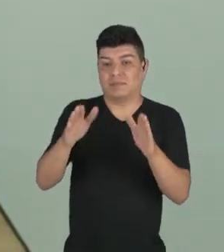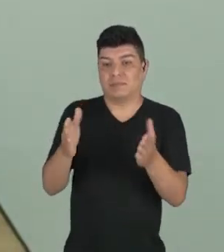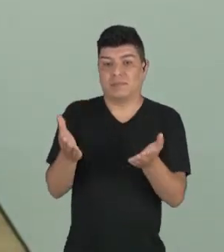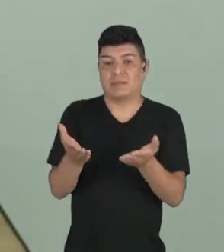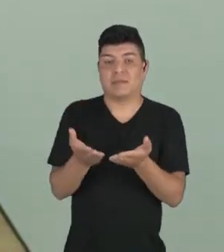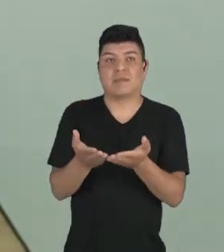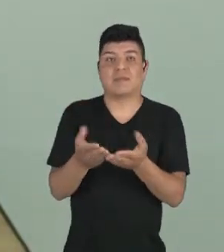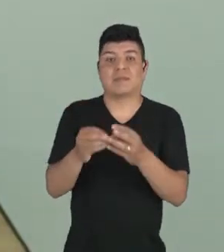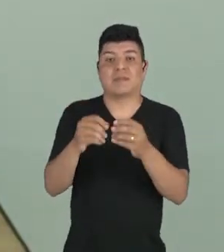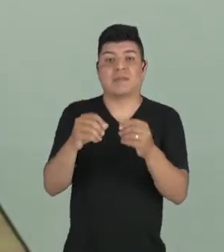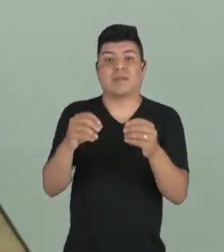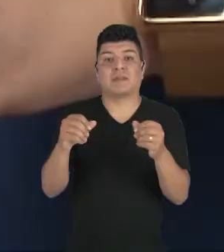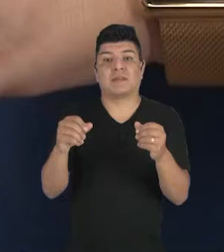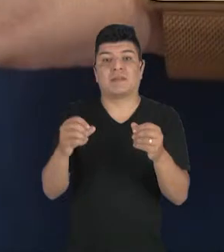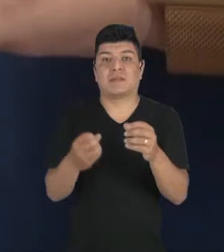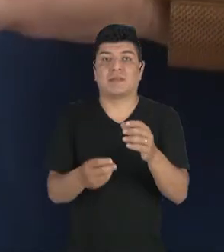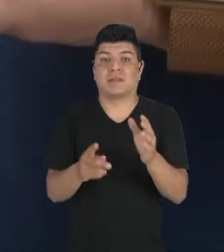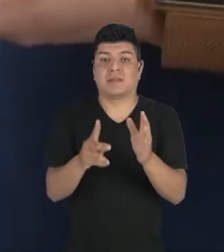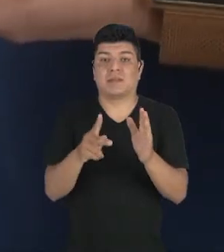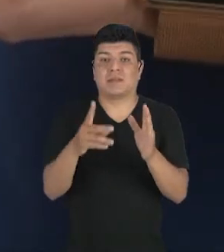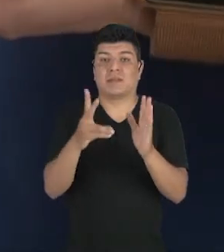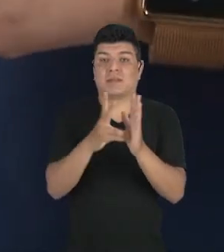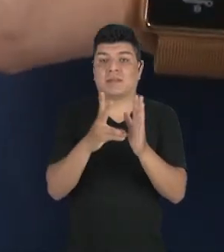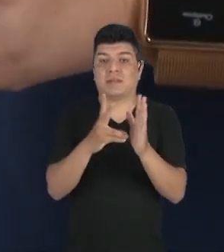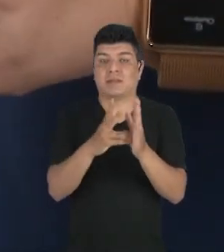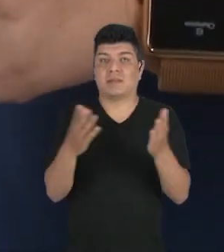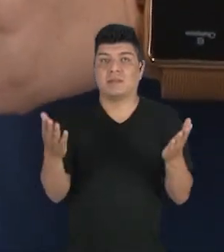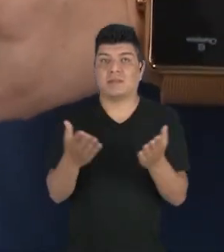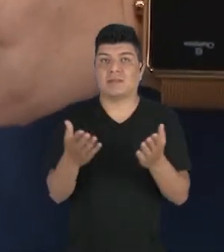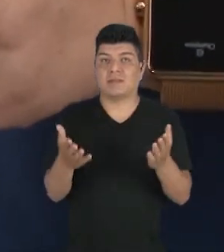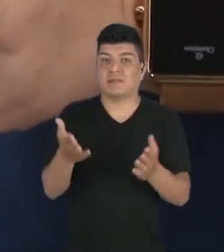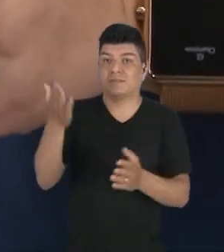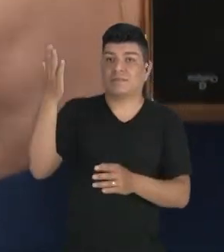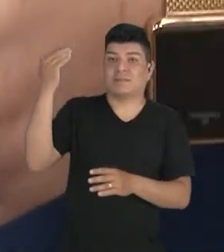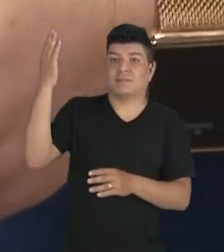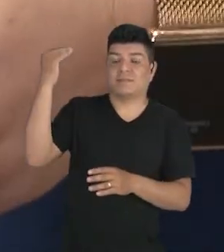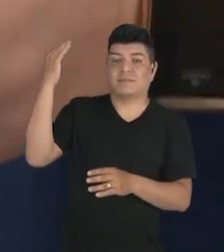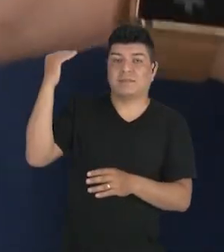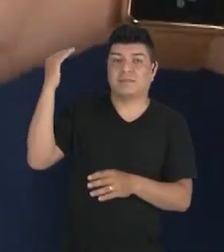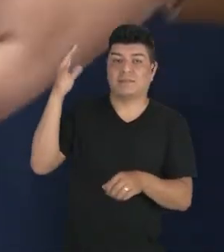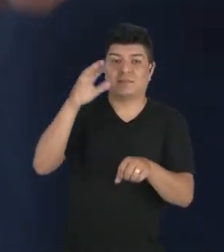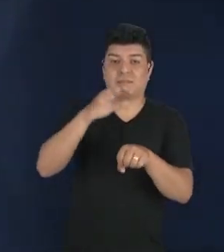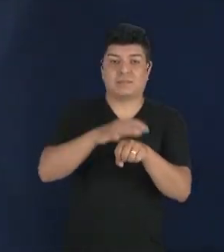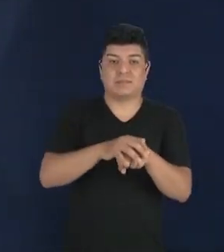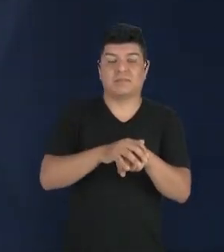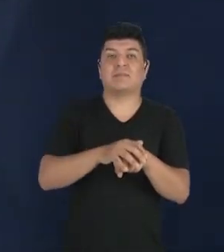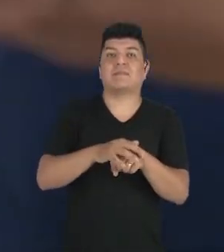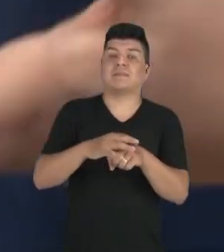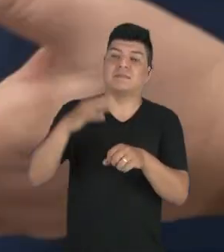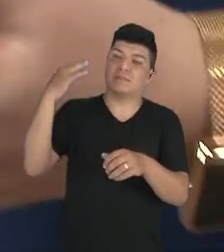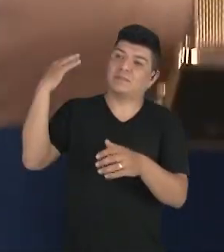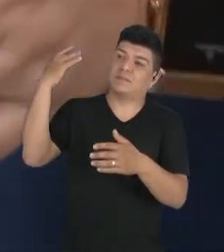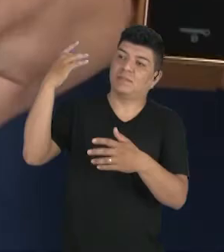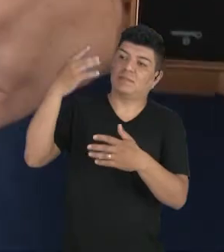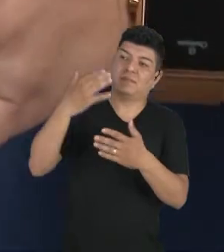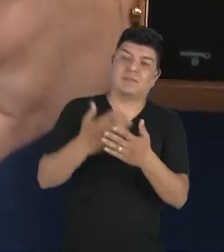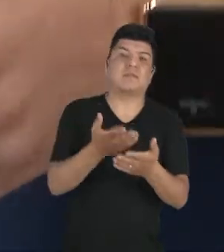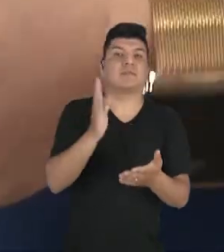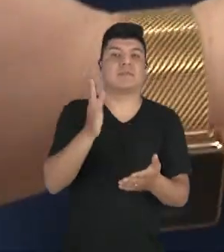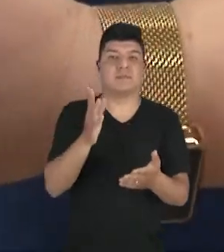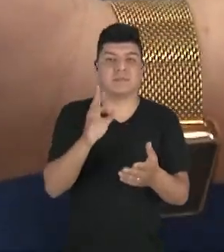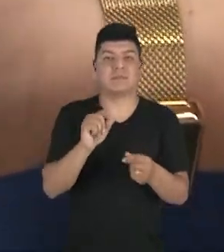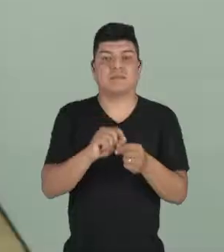produzidos pelos índios hoje, né, ainda, mas isso é desde a colonização, desde quando eles existem, eles